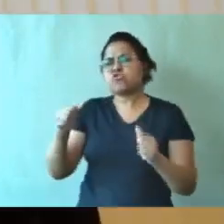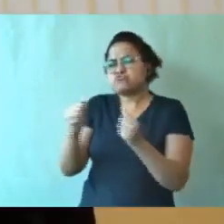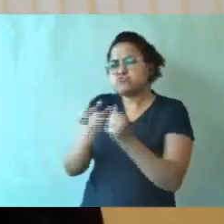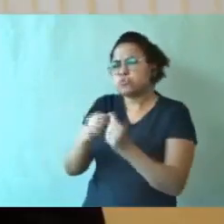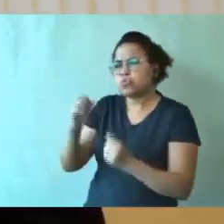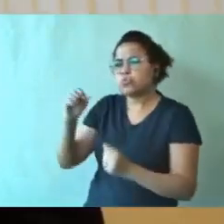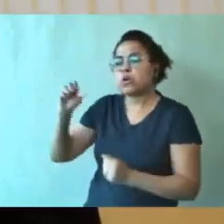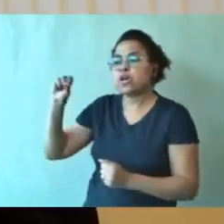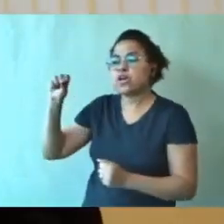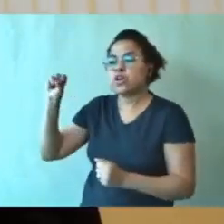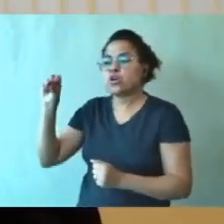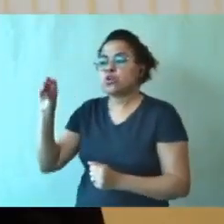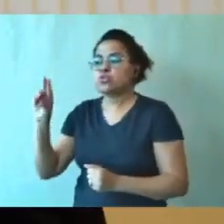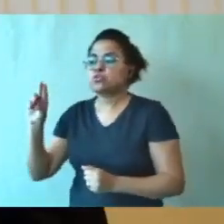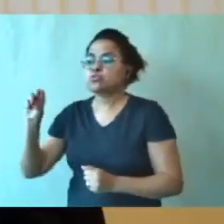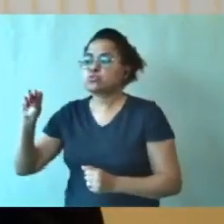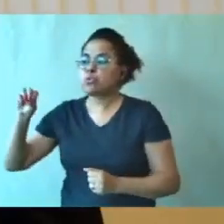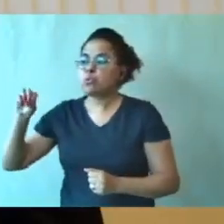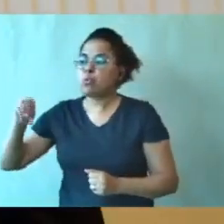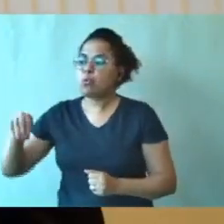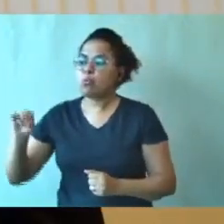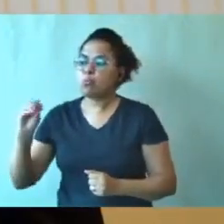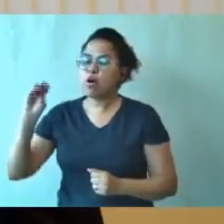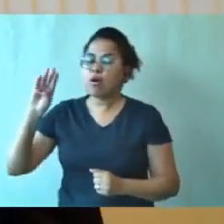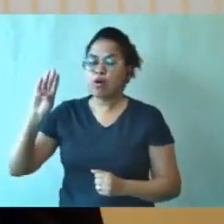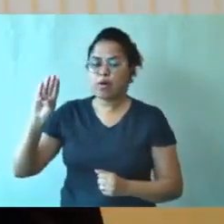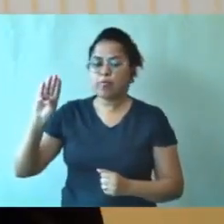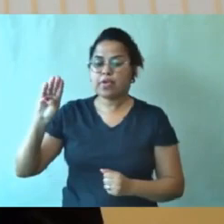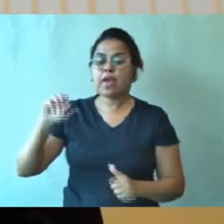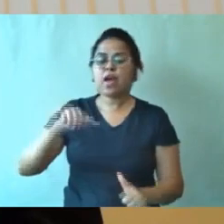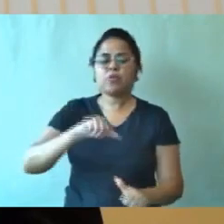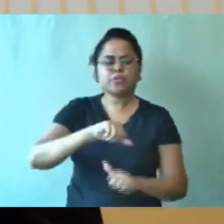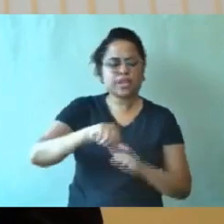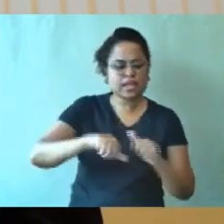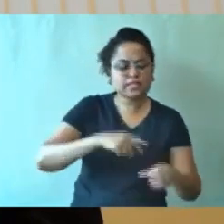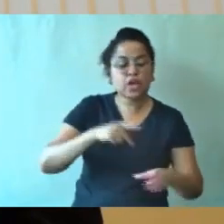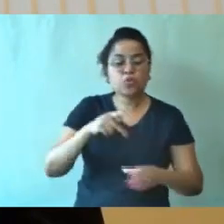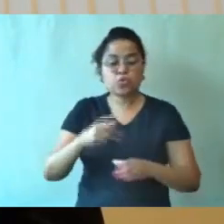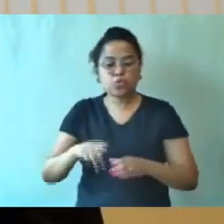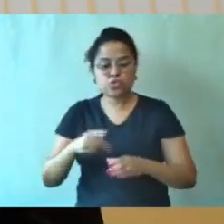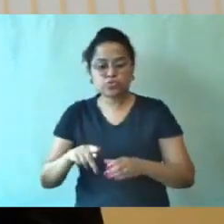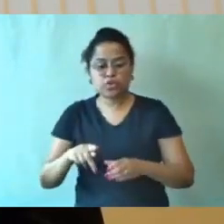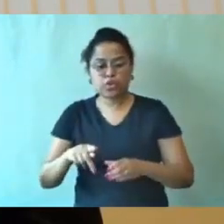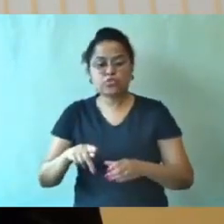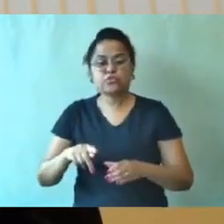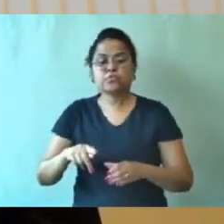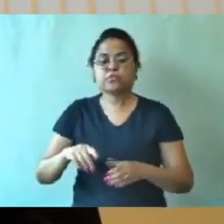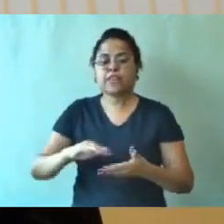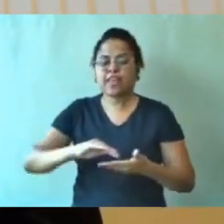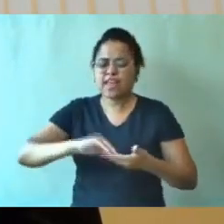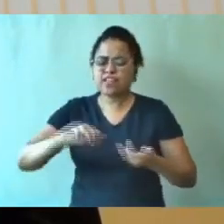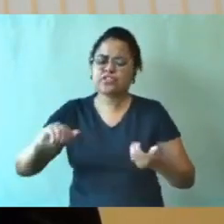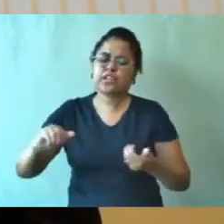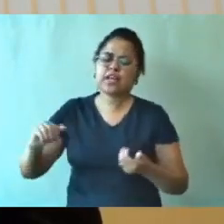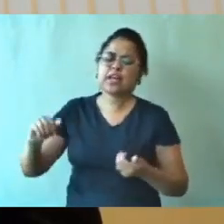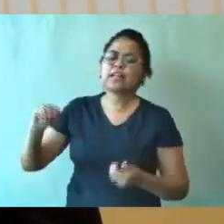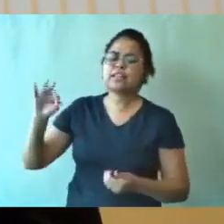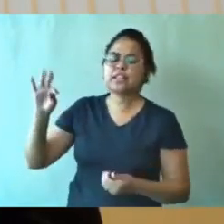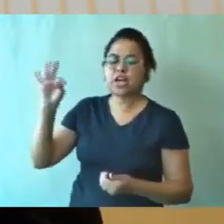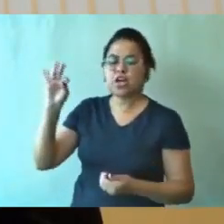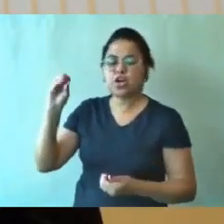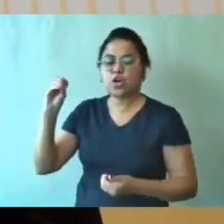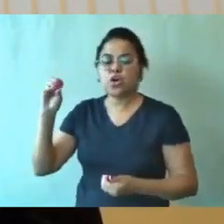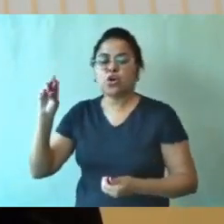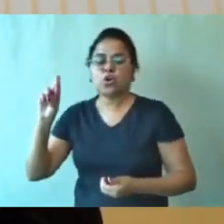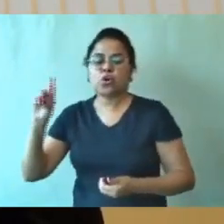a inclusão, a alteração do consórcio, da retirada da versão 2 e a inclusão da BH